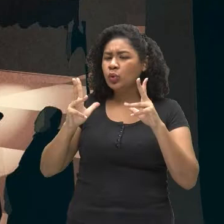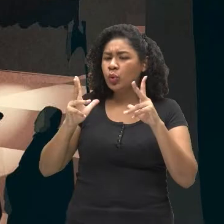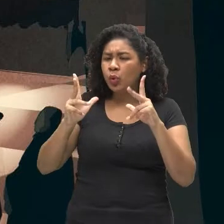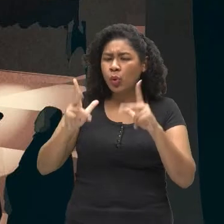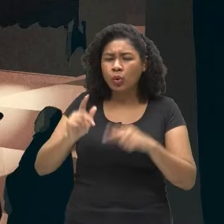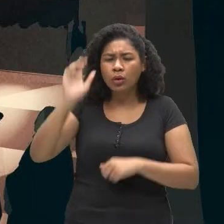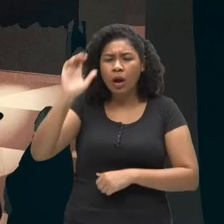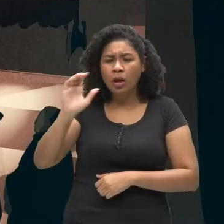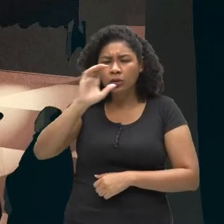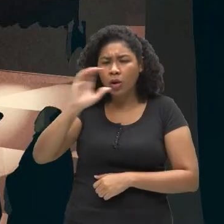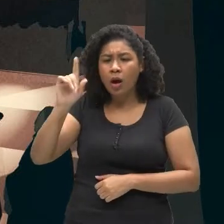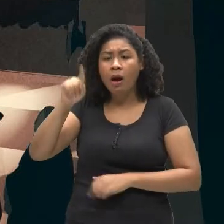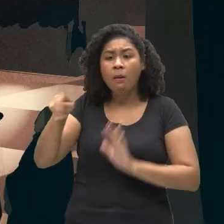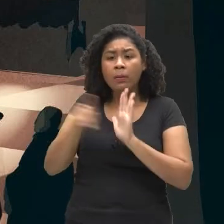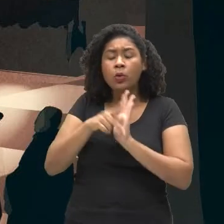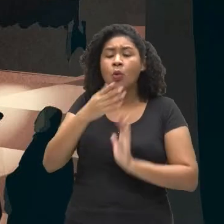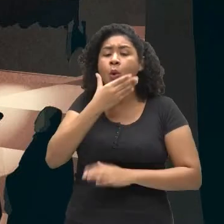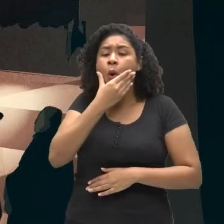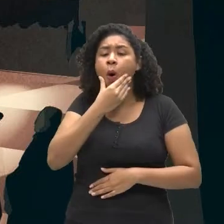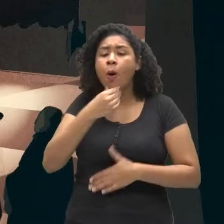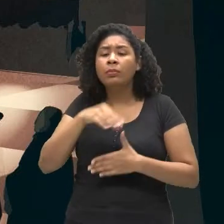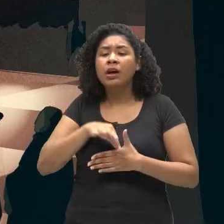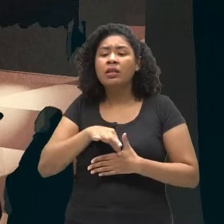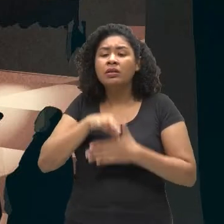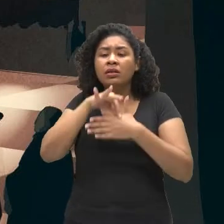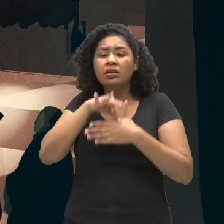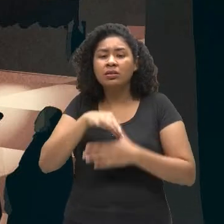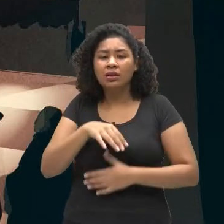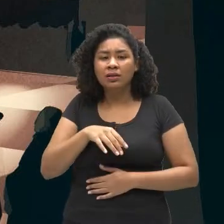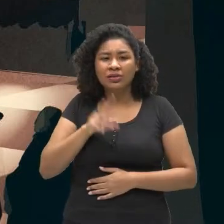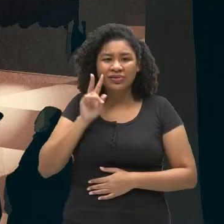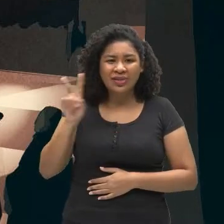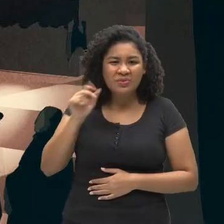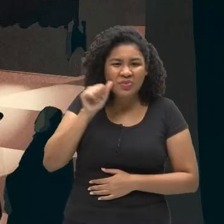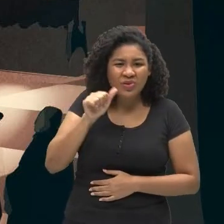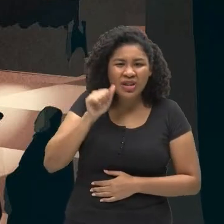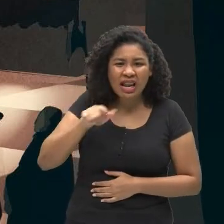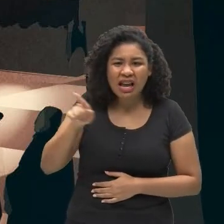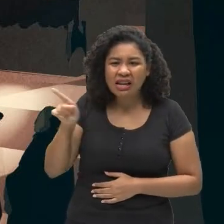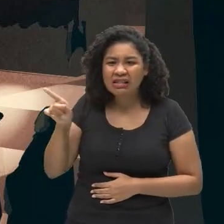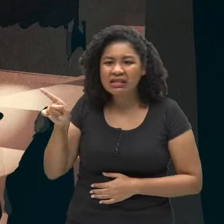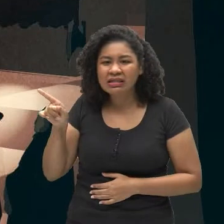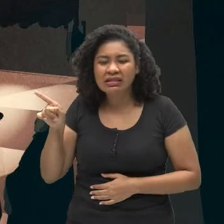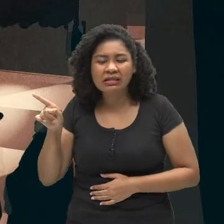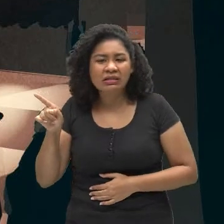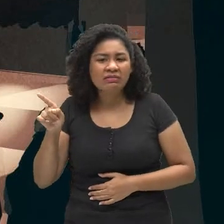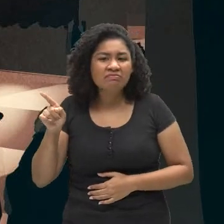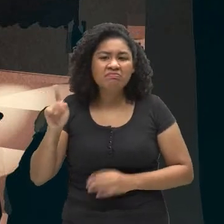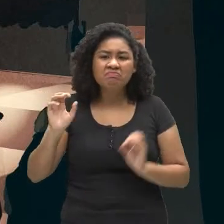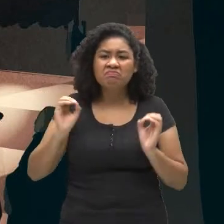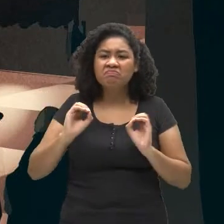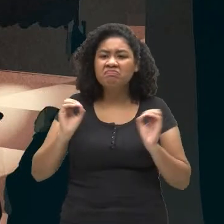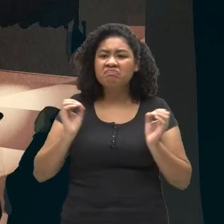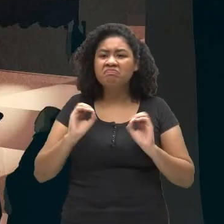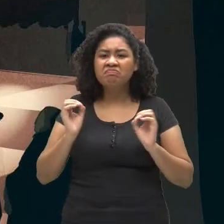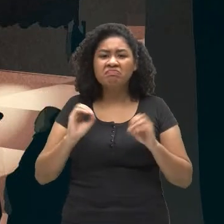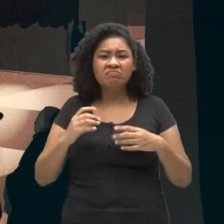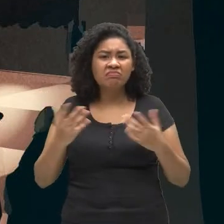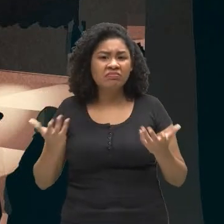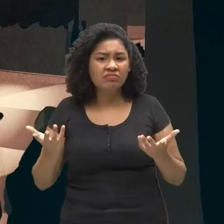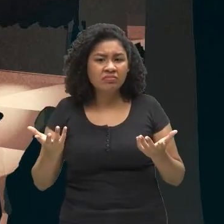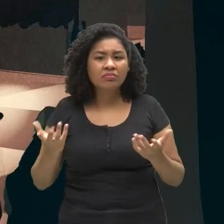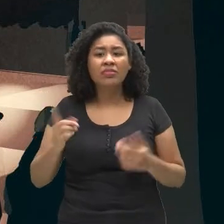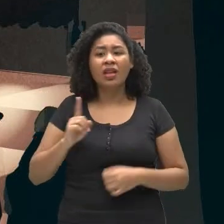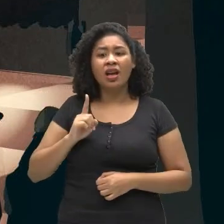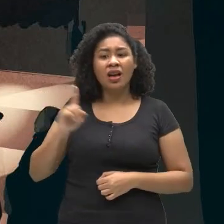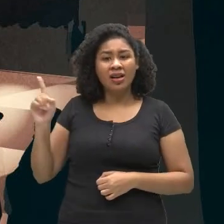era direcionado por homens. Você não vê imagem de mulher em nenhum grande concílio. Isso vai falar muito